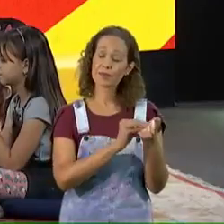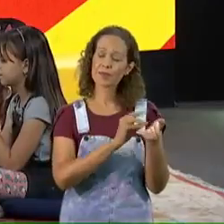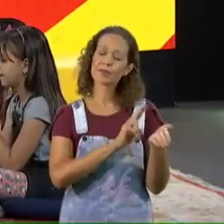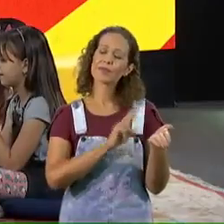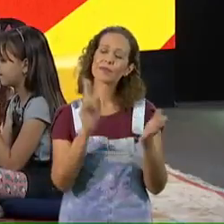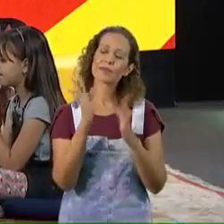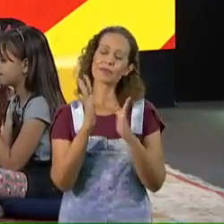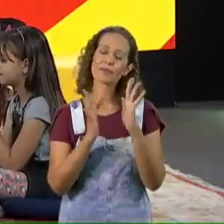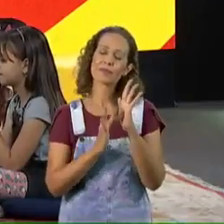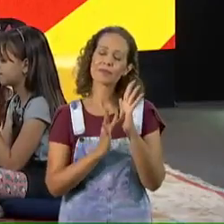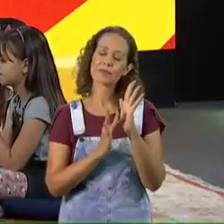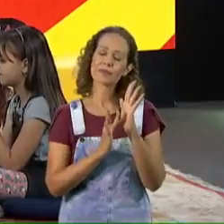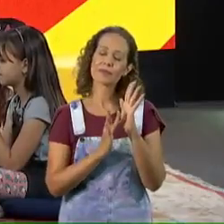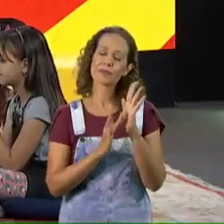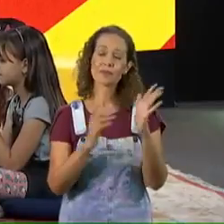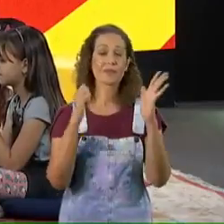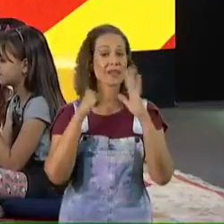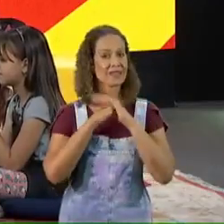nome de Jesus,